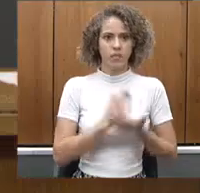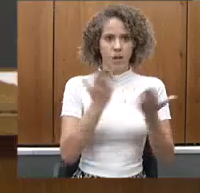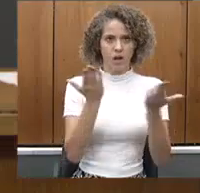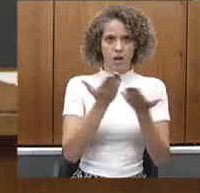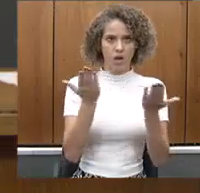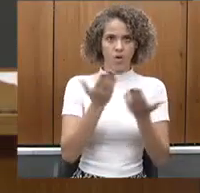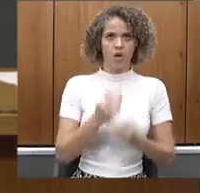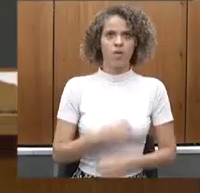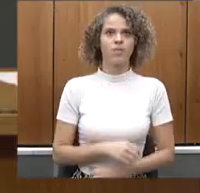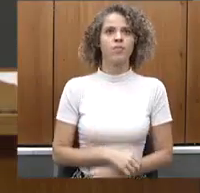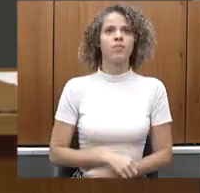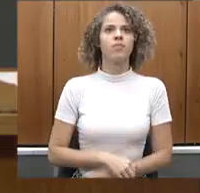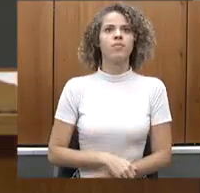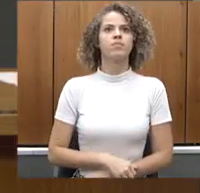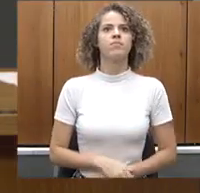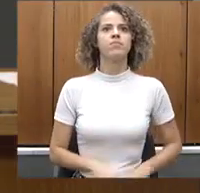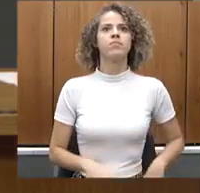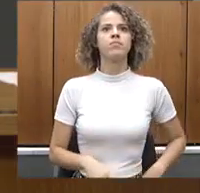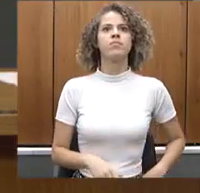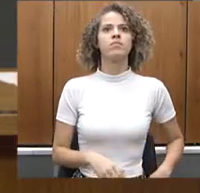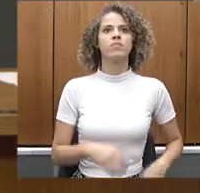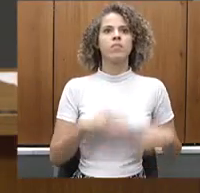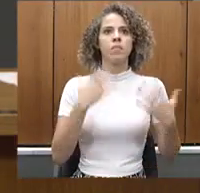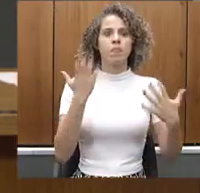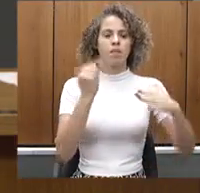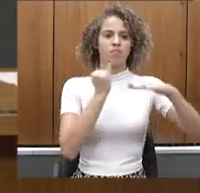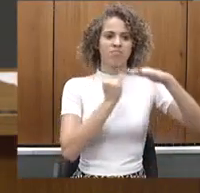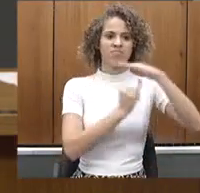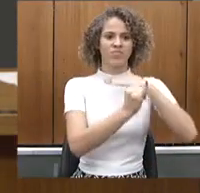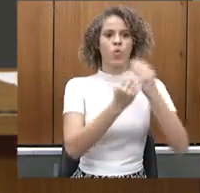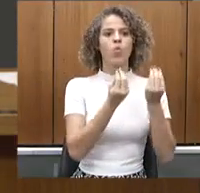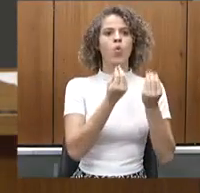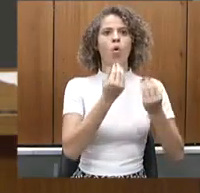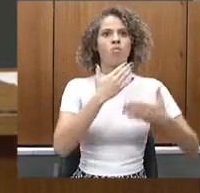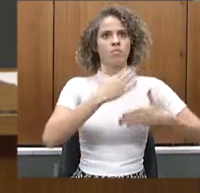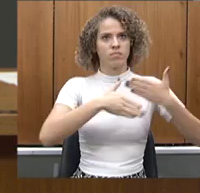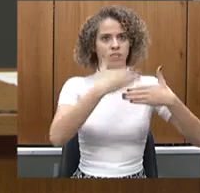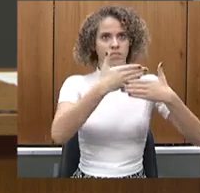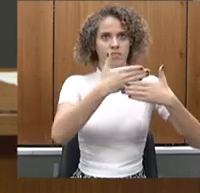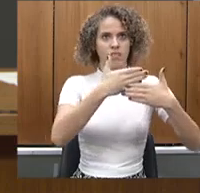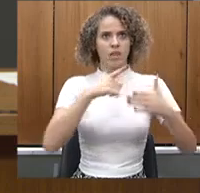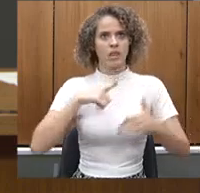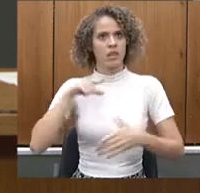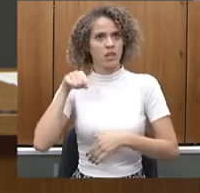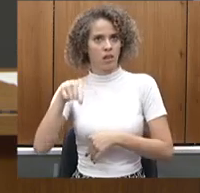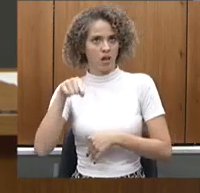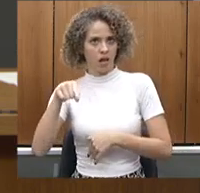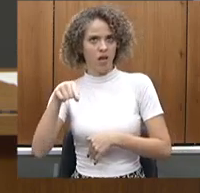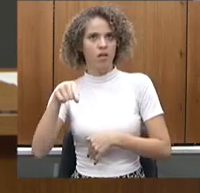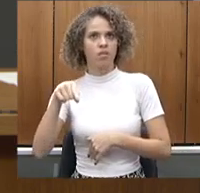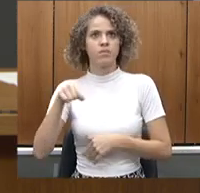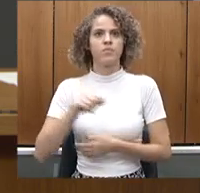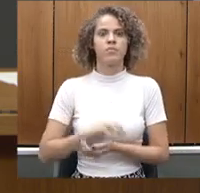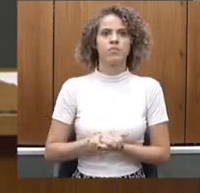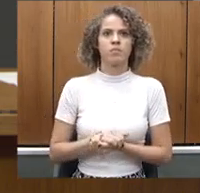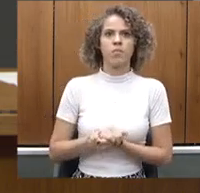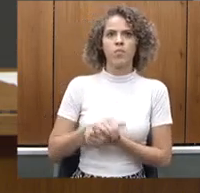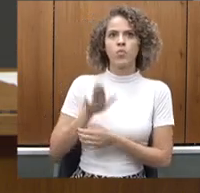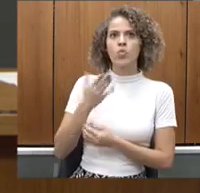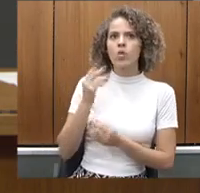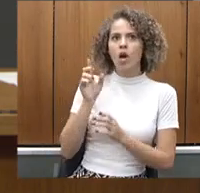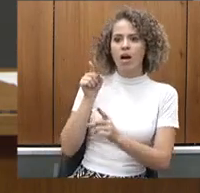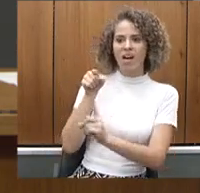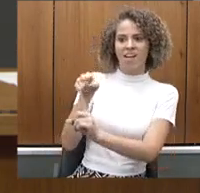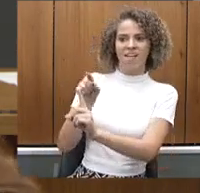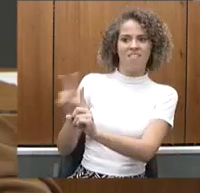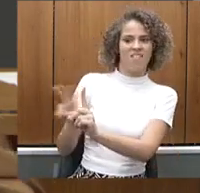ainda das entregas de investimento da segurança e proteção nós temos aqui uma parte que valoriza mais o nosso